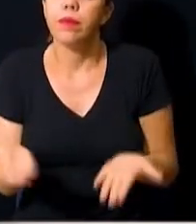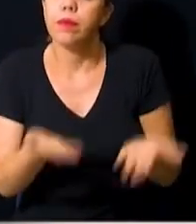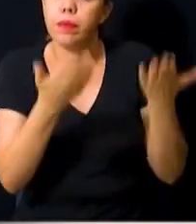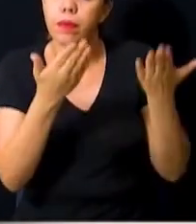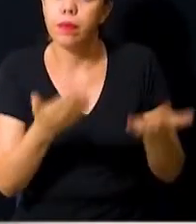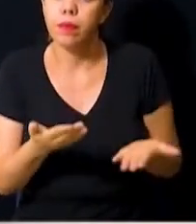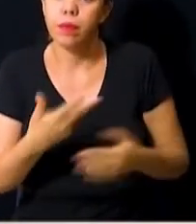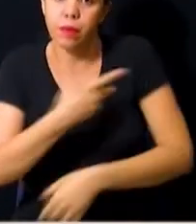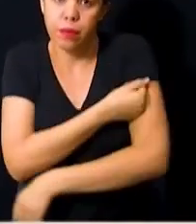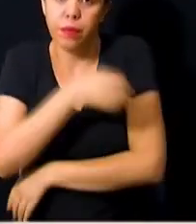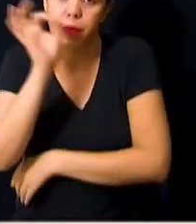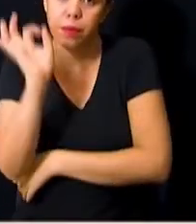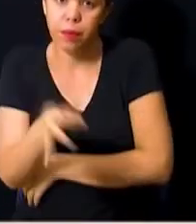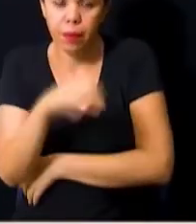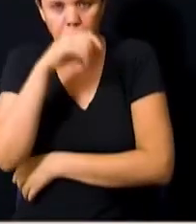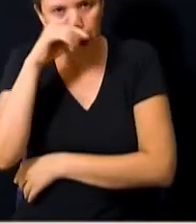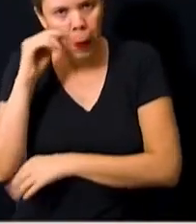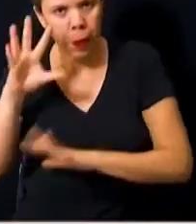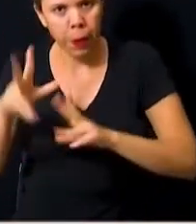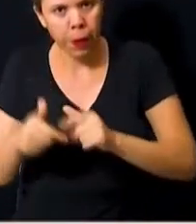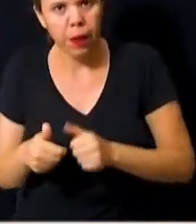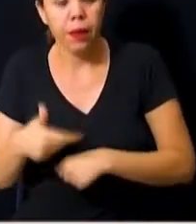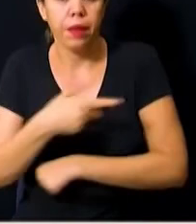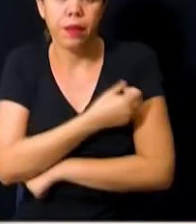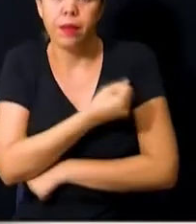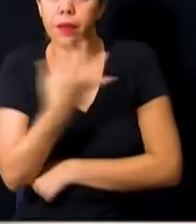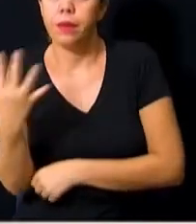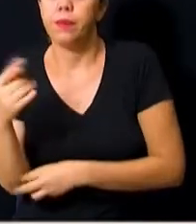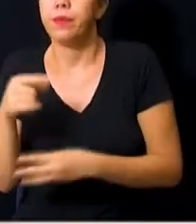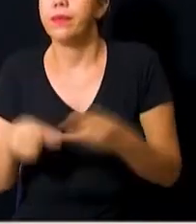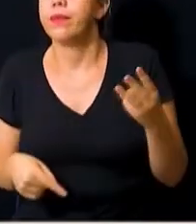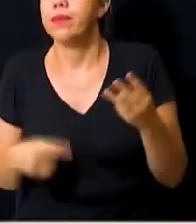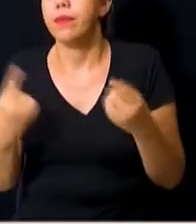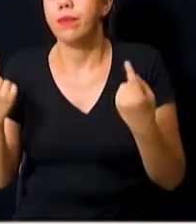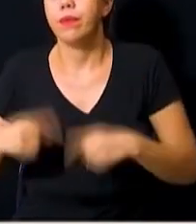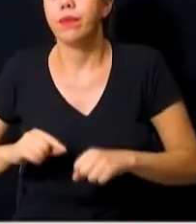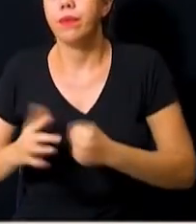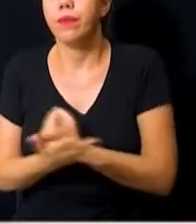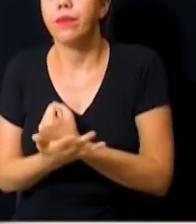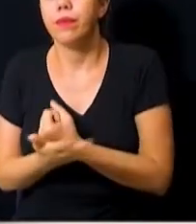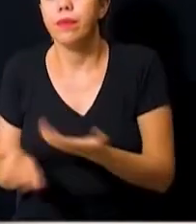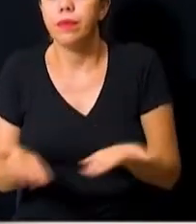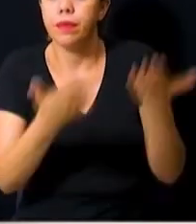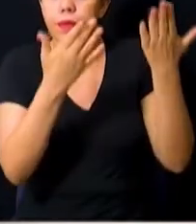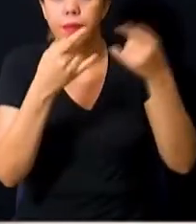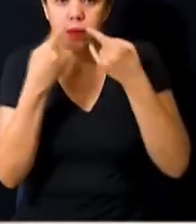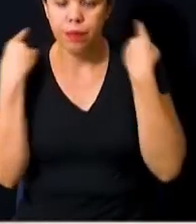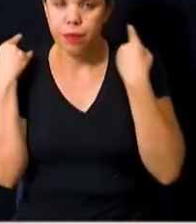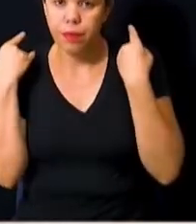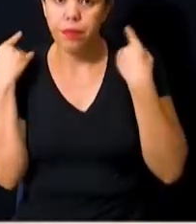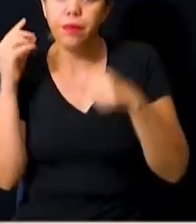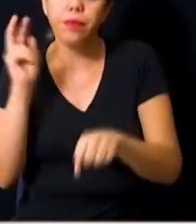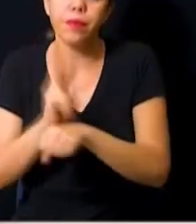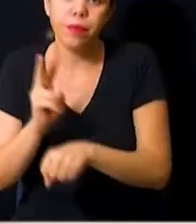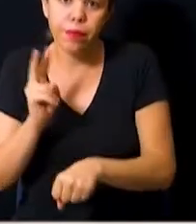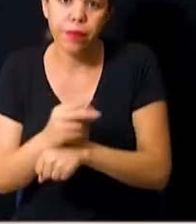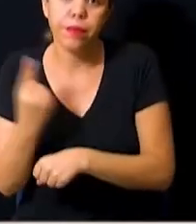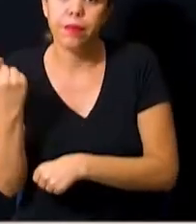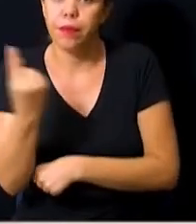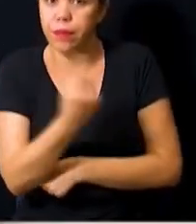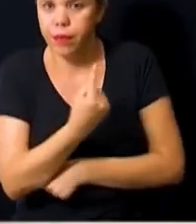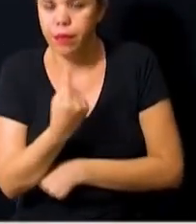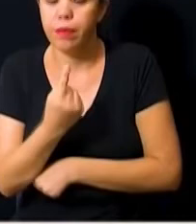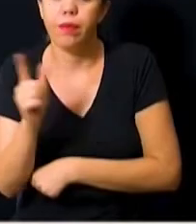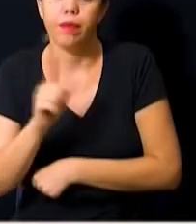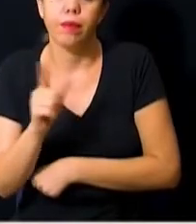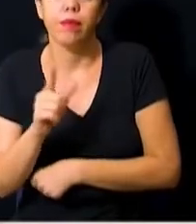você é que você esteja vacinado com todas as doses da vacina contra o Covid e leve sua máscara de proteção